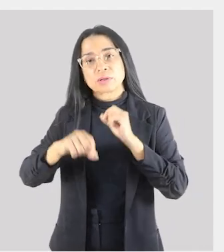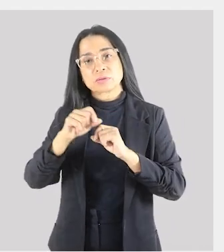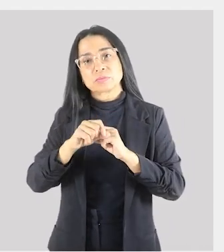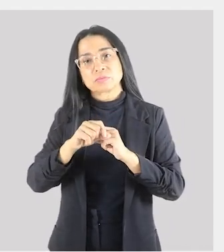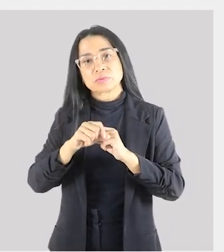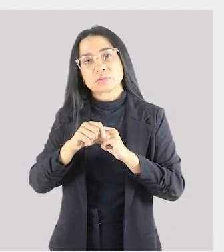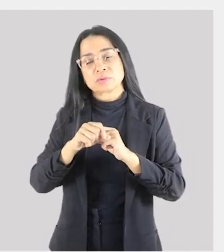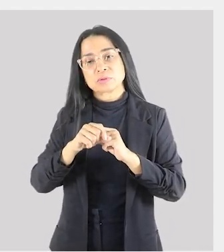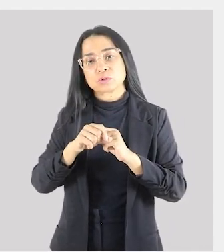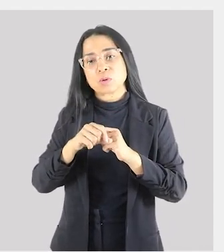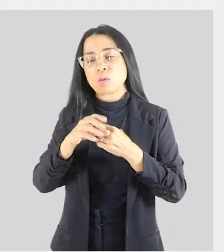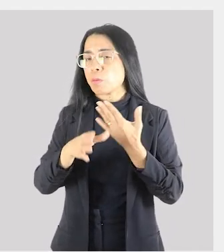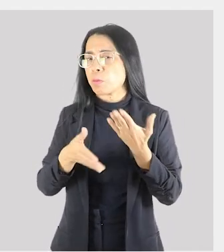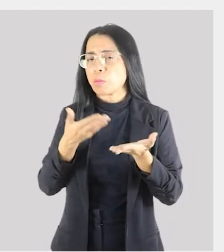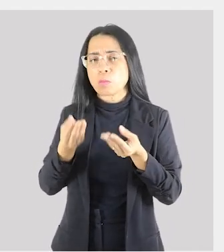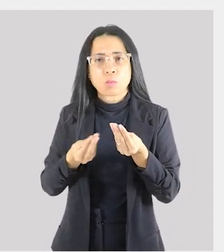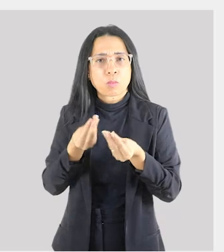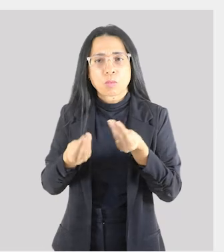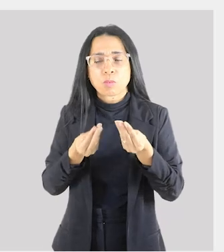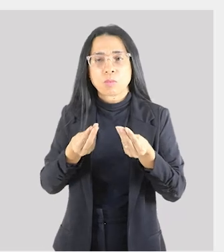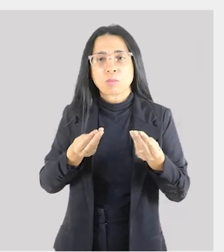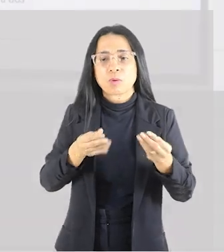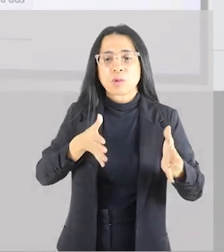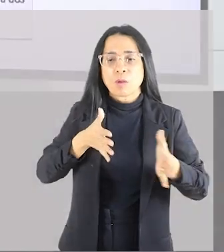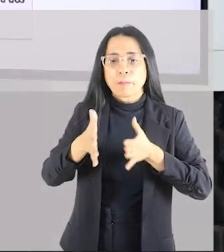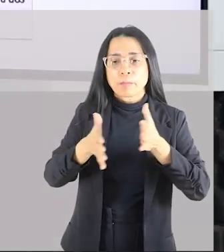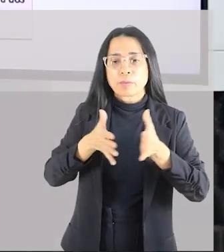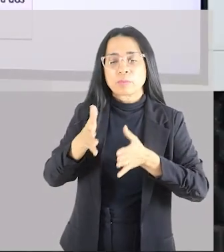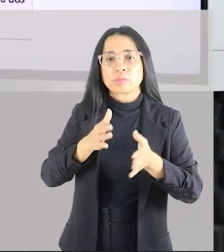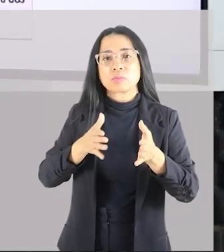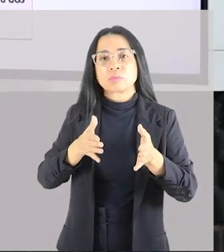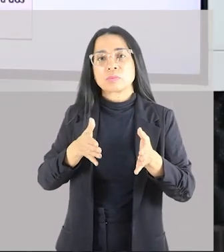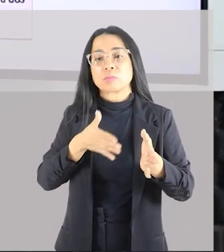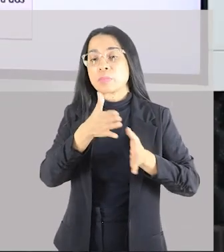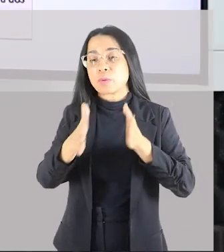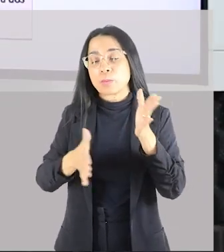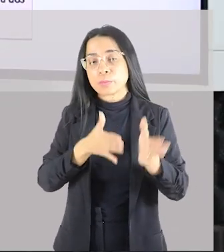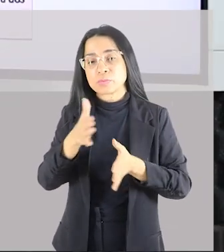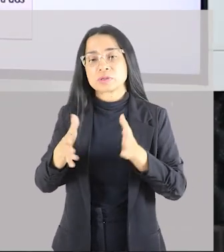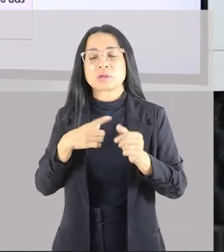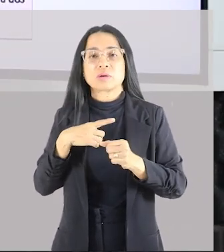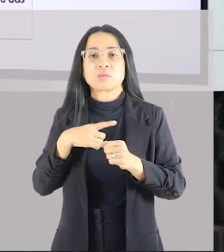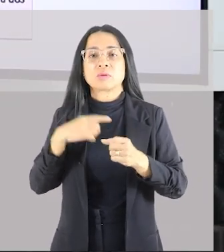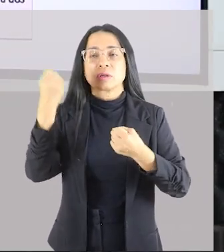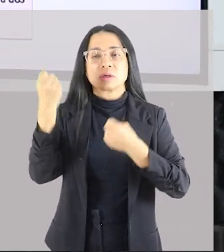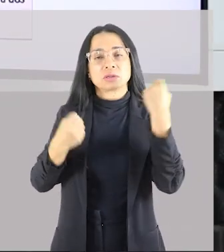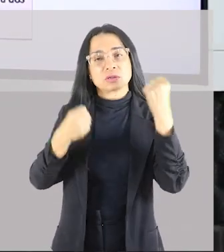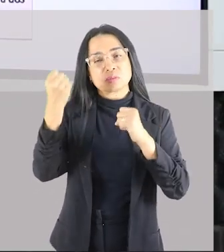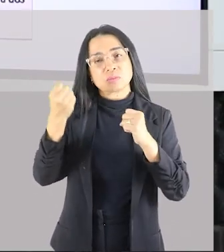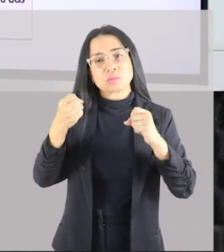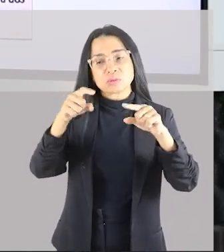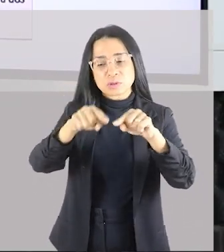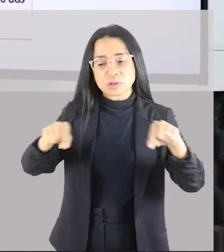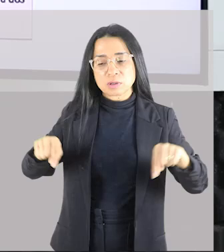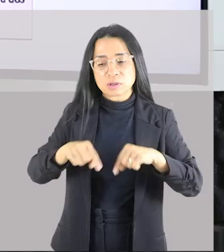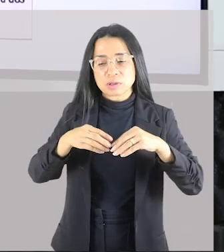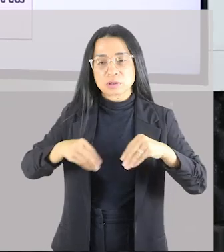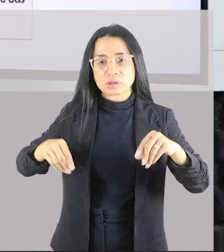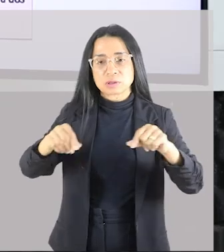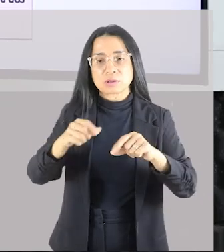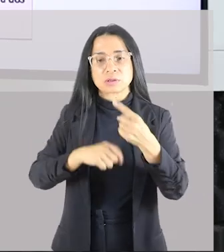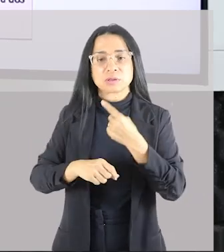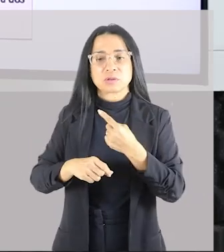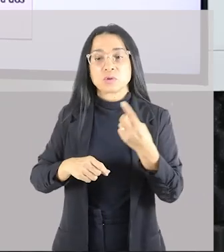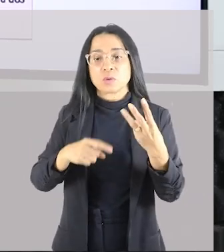de produção, das indústrias, nas terras. No caso do Brasil, nós temos ali os três setores da economia, que é o